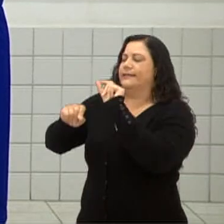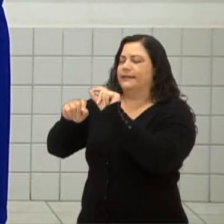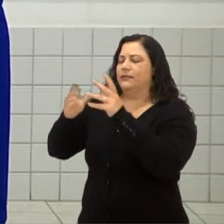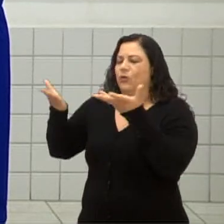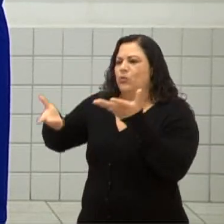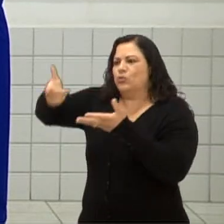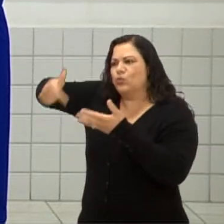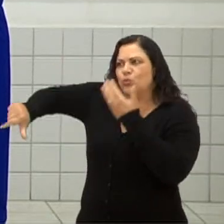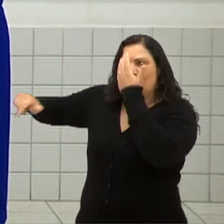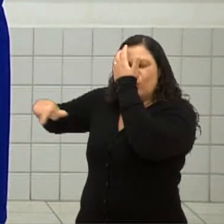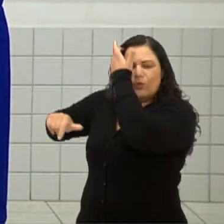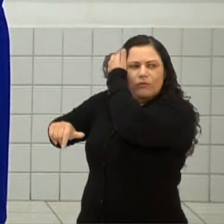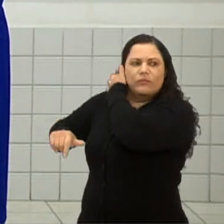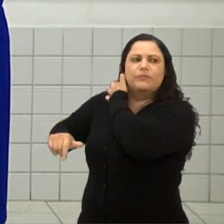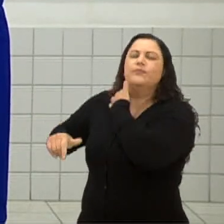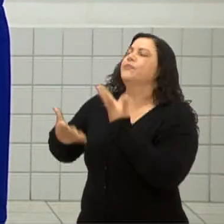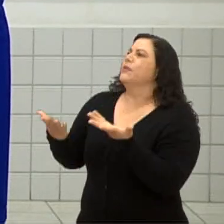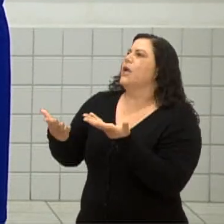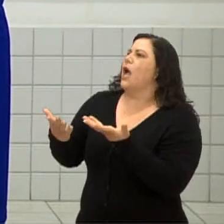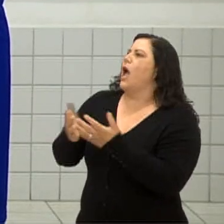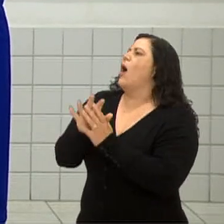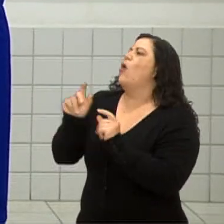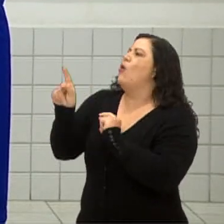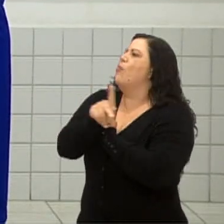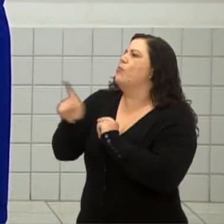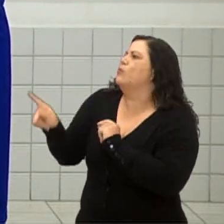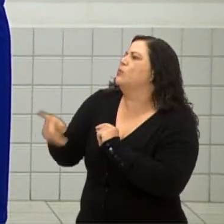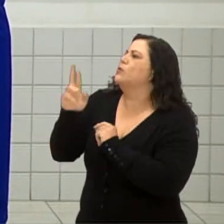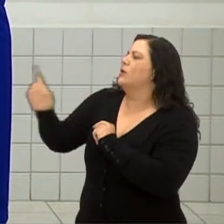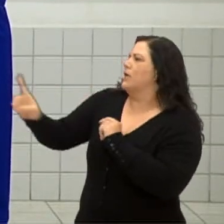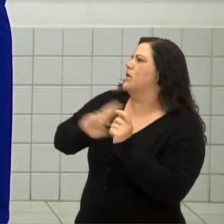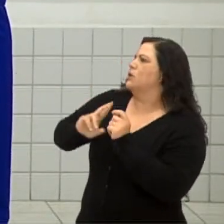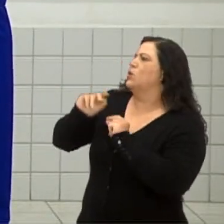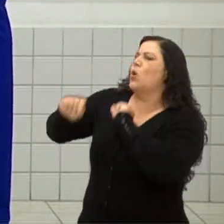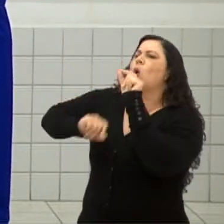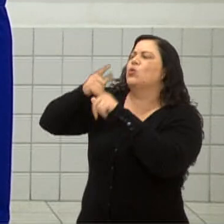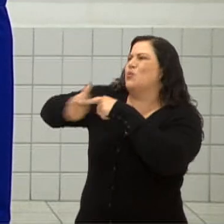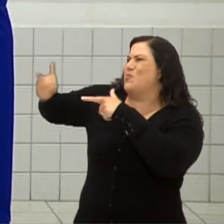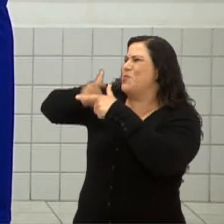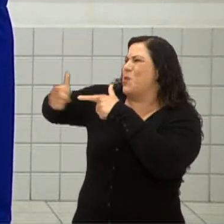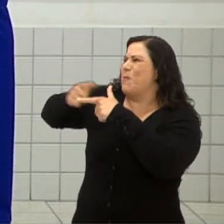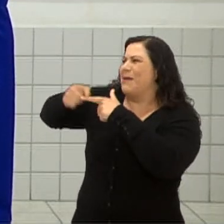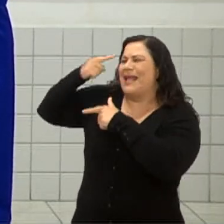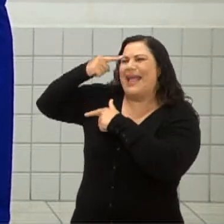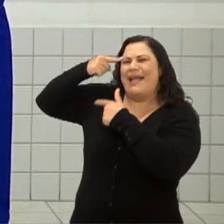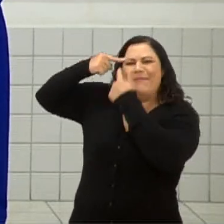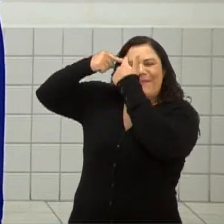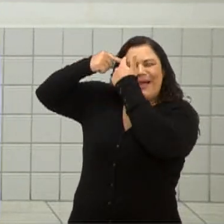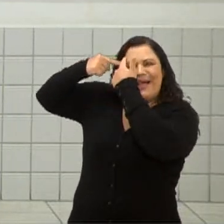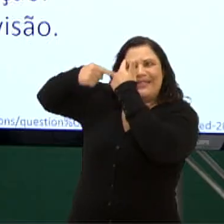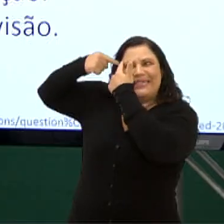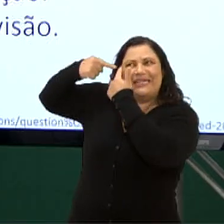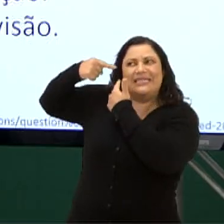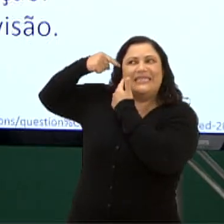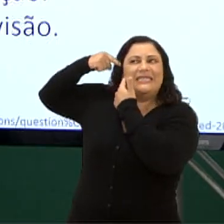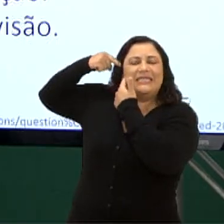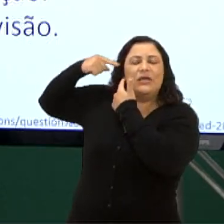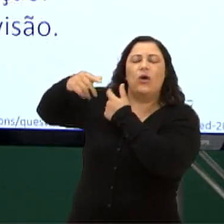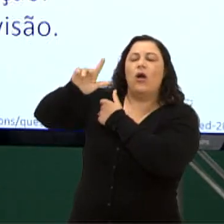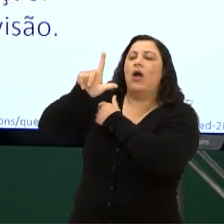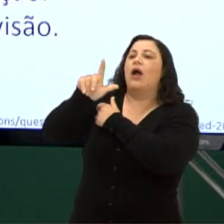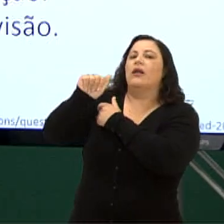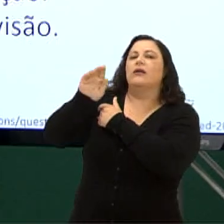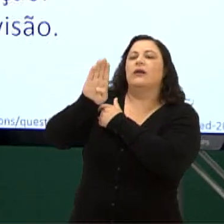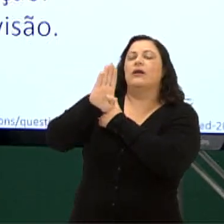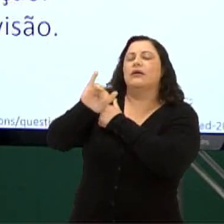industrial. Fabiano, responde. Onde ocorre o problema de labirintite? Eu tenho. Labirintite. Então, está muito próxima essa